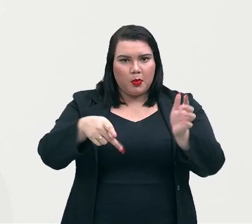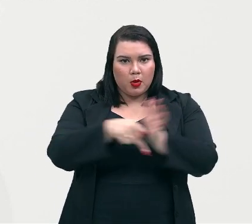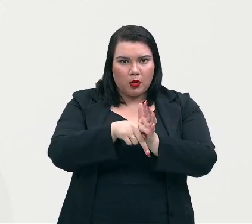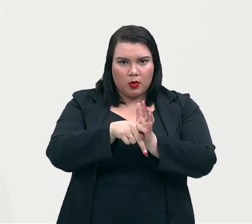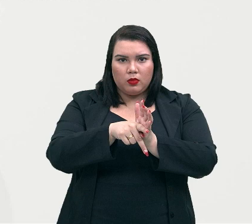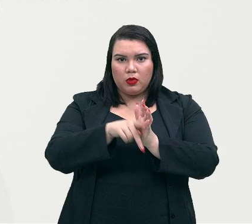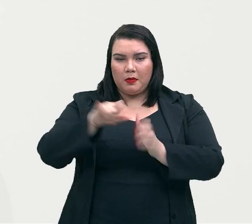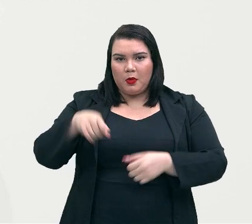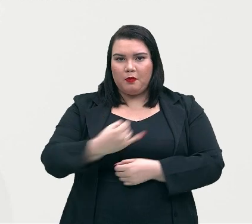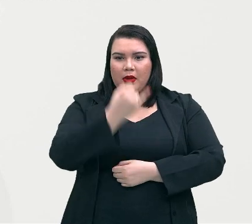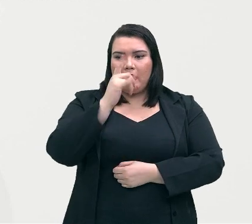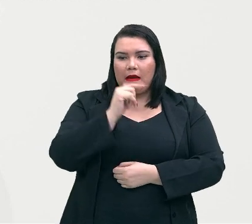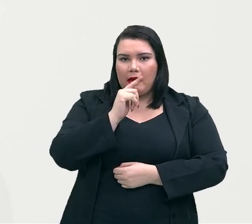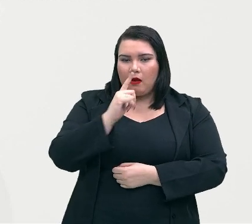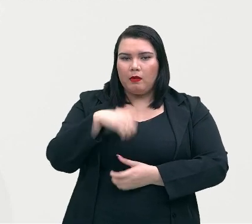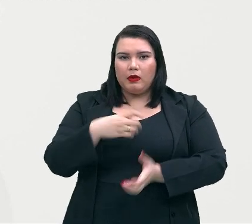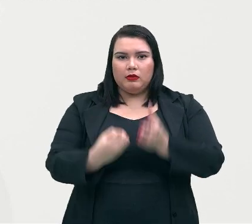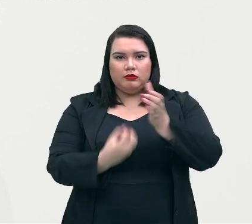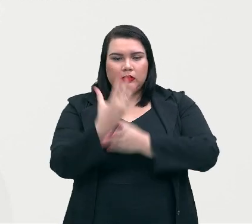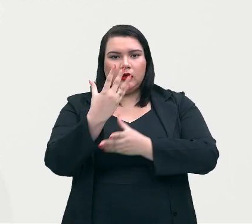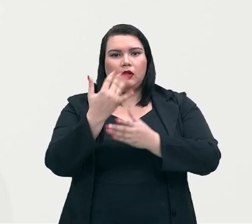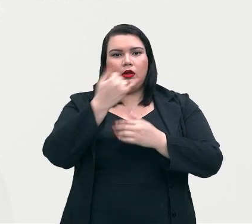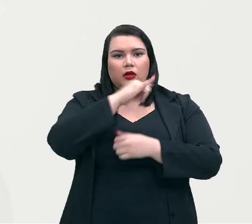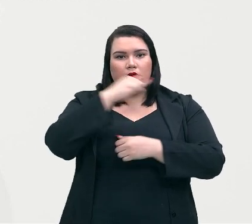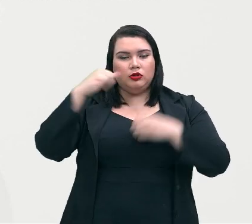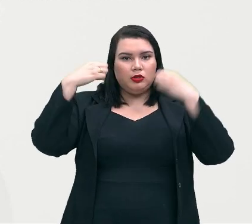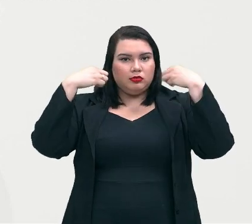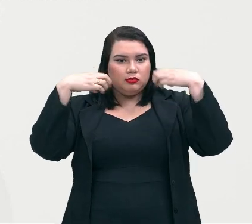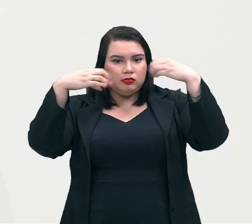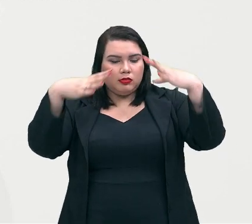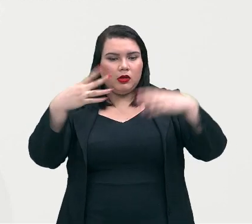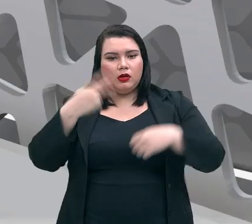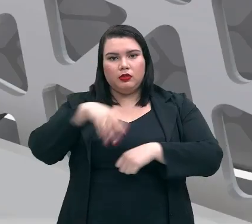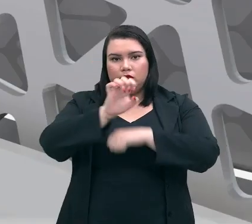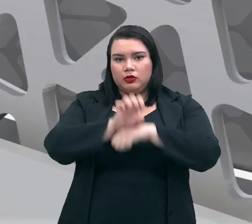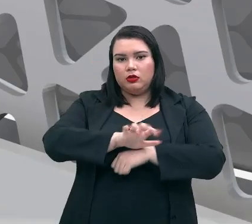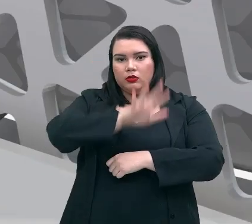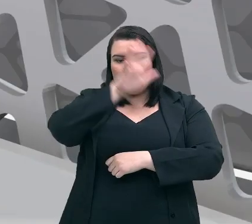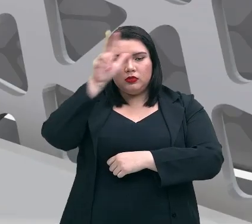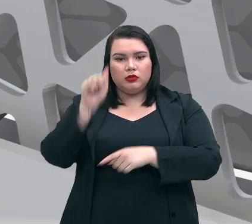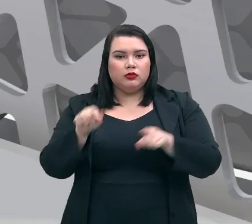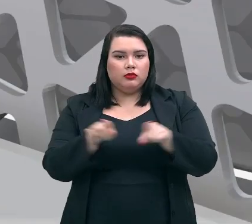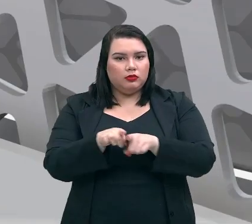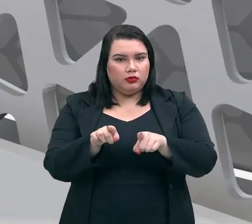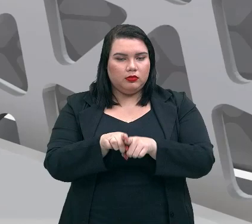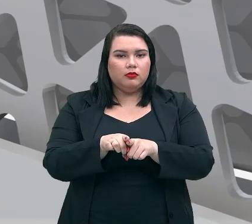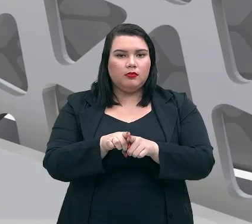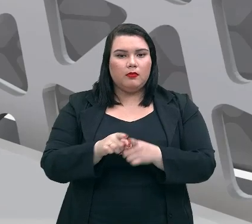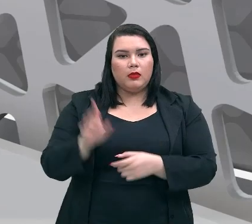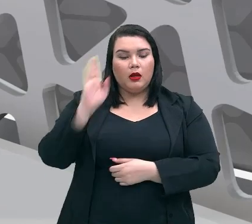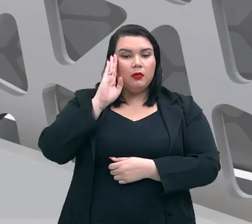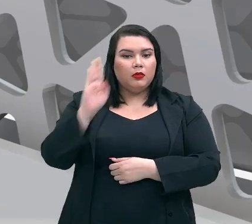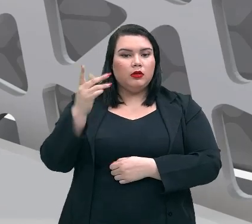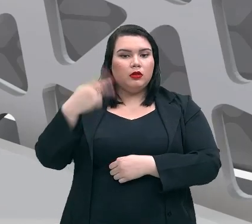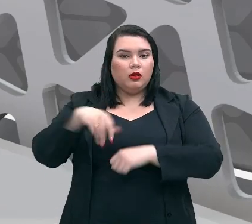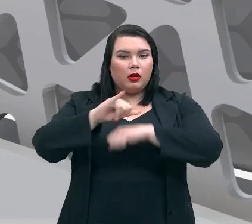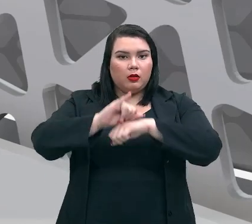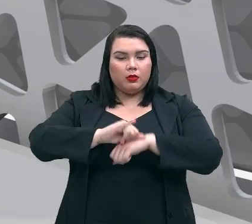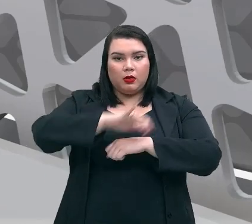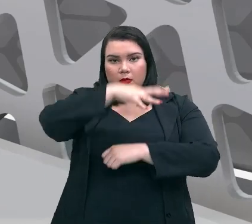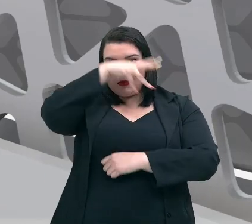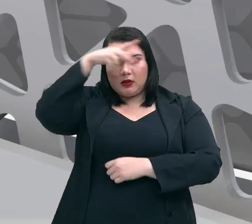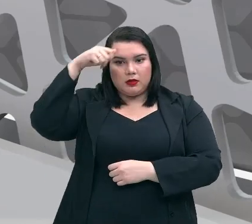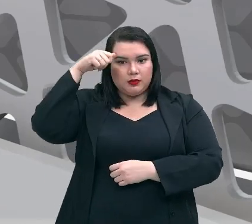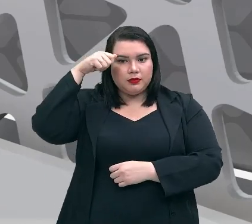de Tucuruí, tá? Ela acaba chegando também aqui para o nosso estado do Amazonas, né? Principalmente para a capital, Manaus,